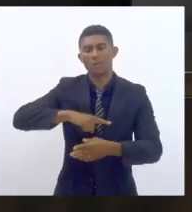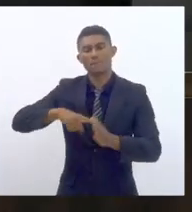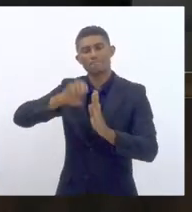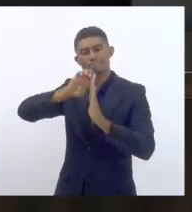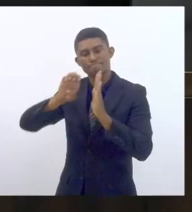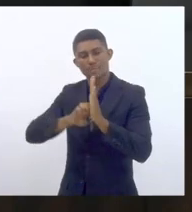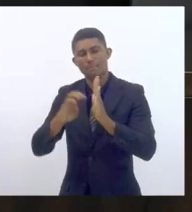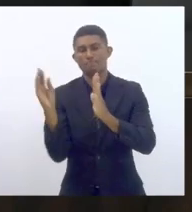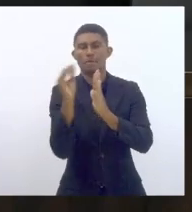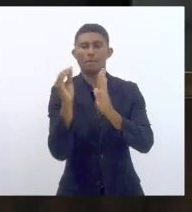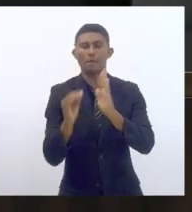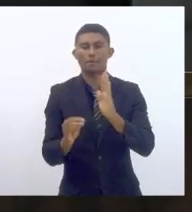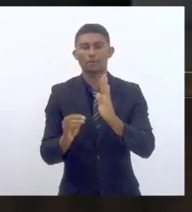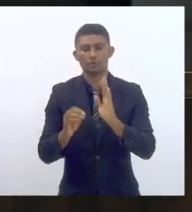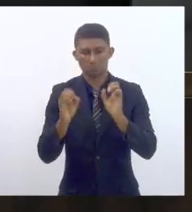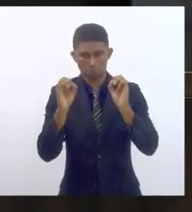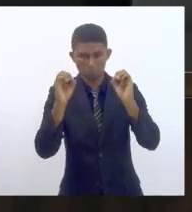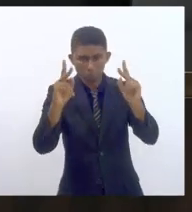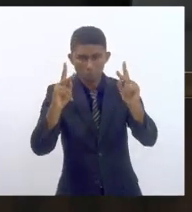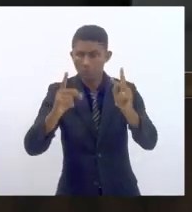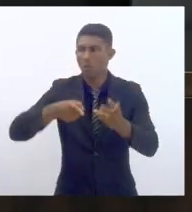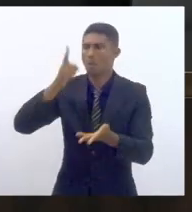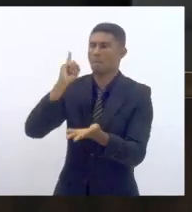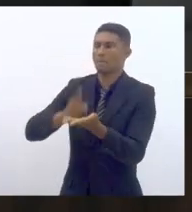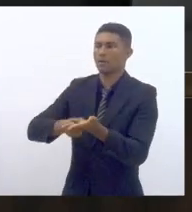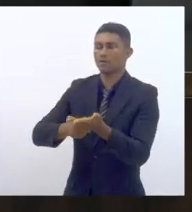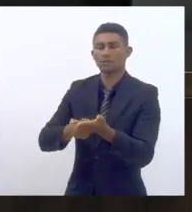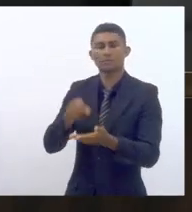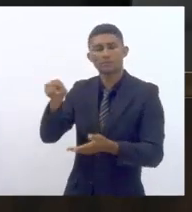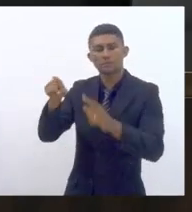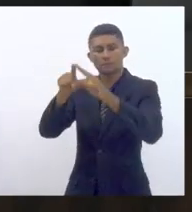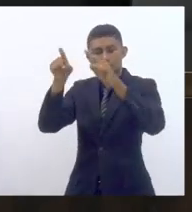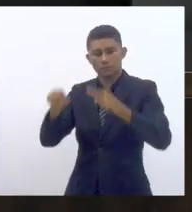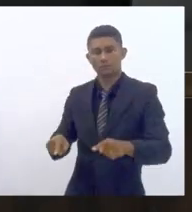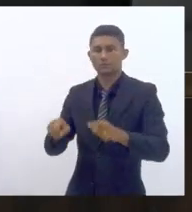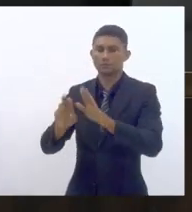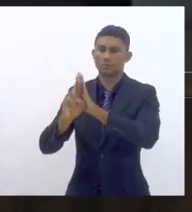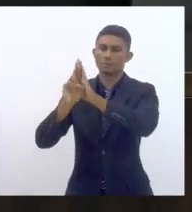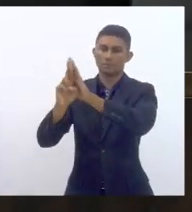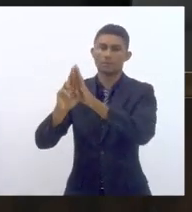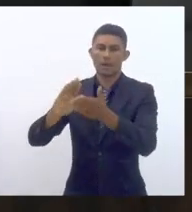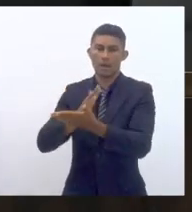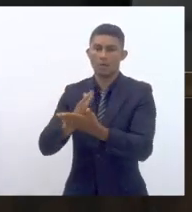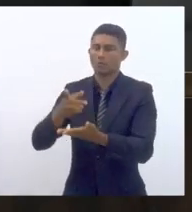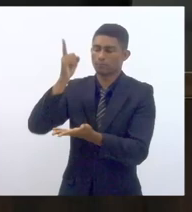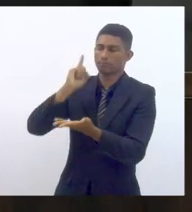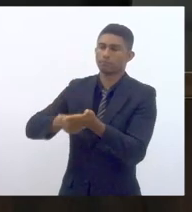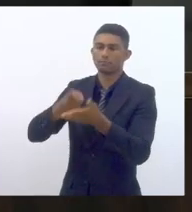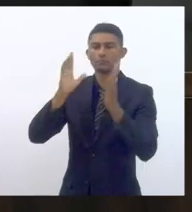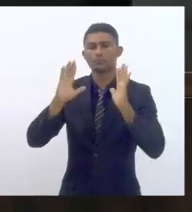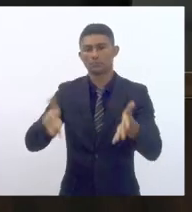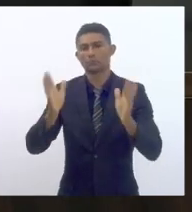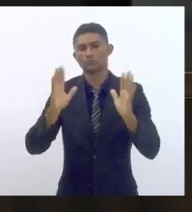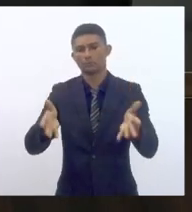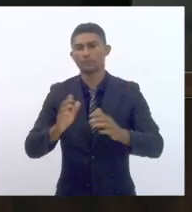isso que nós combinamos com a Doroteia e com alguns servidores. Olha só, o ótimo